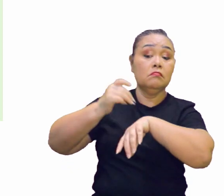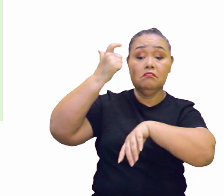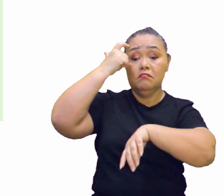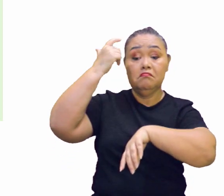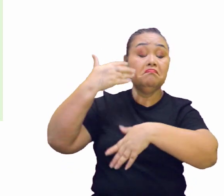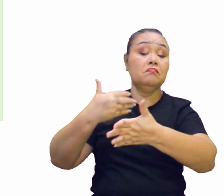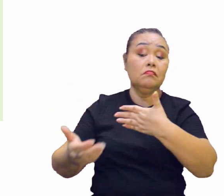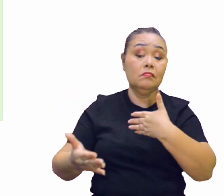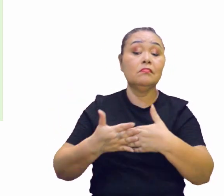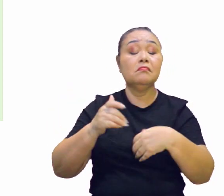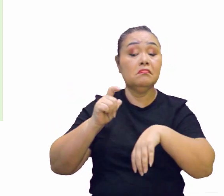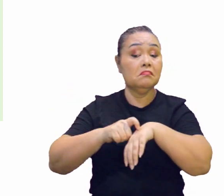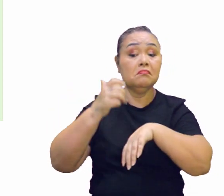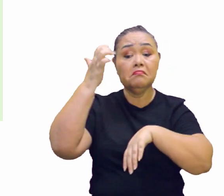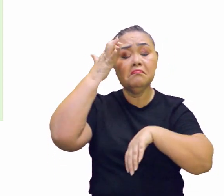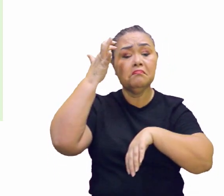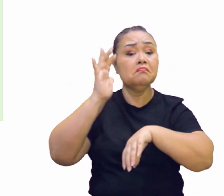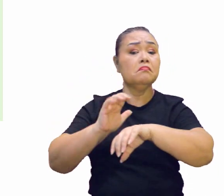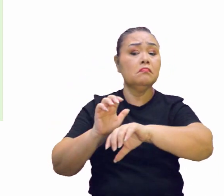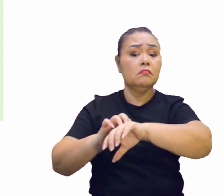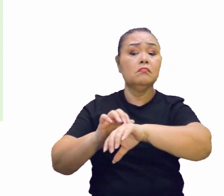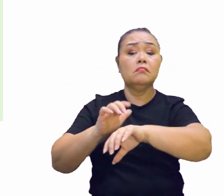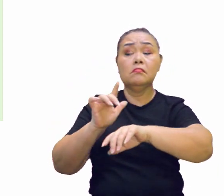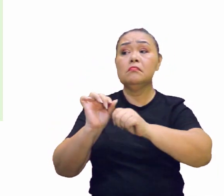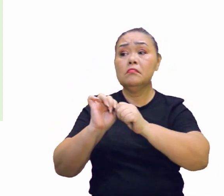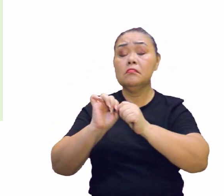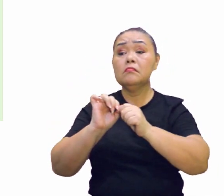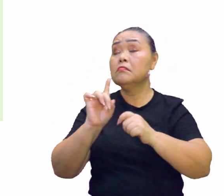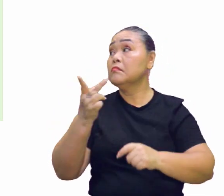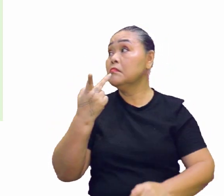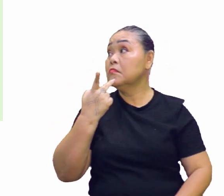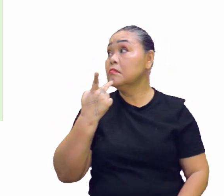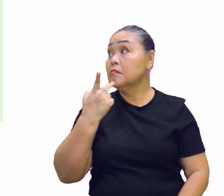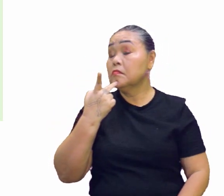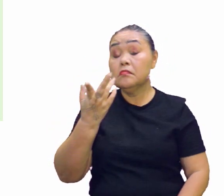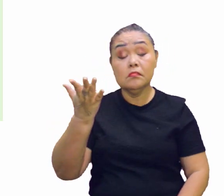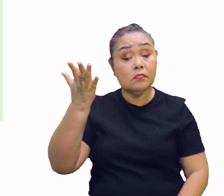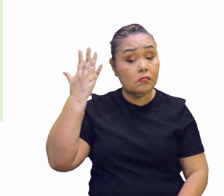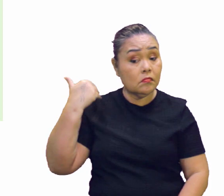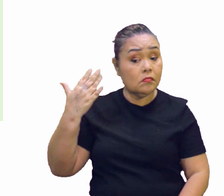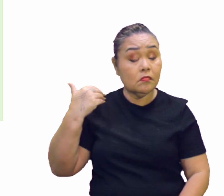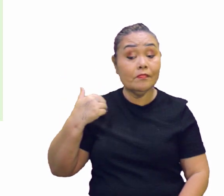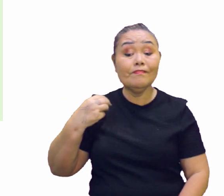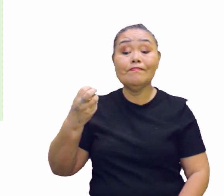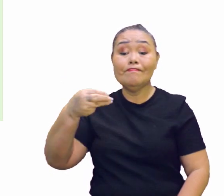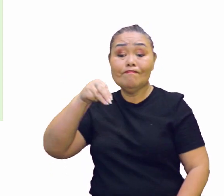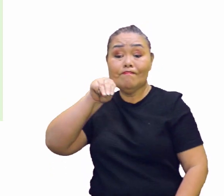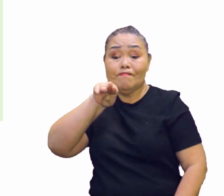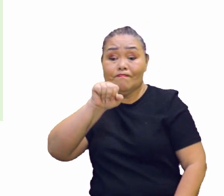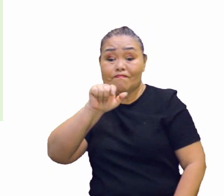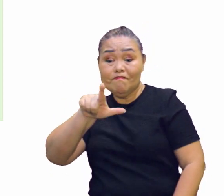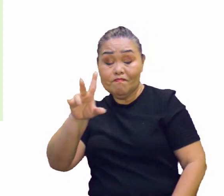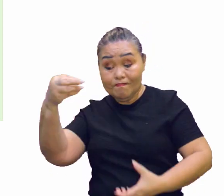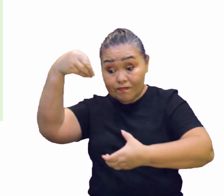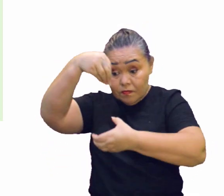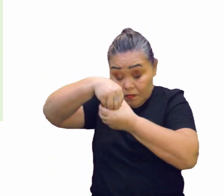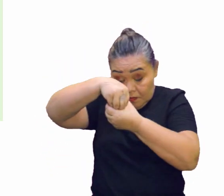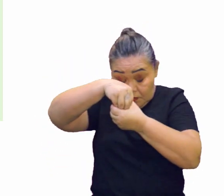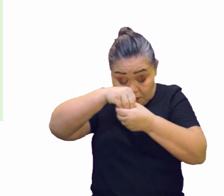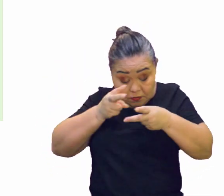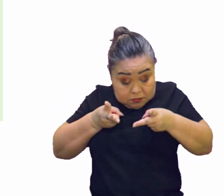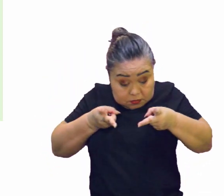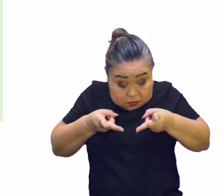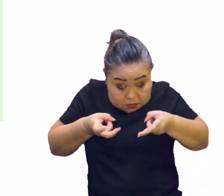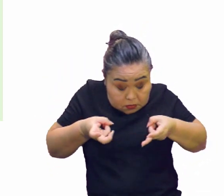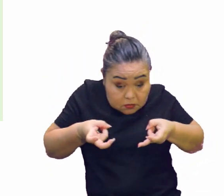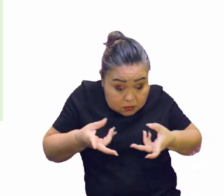Então, independente de qualquer coisa. Bem lembrado, Carlinhos. Como você falou, é um mal que está dentro do...